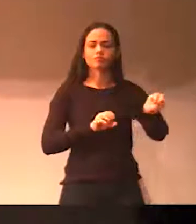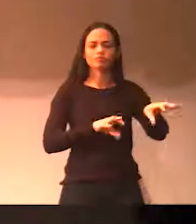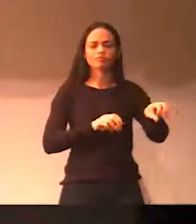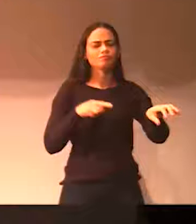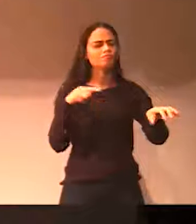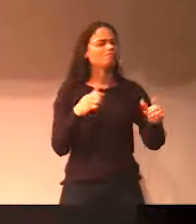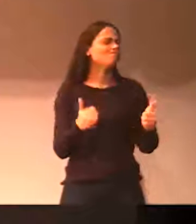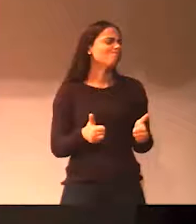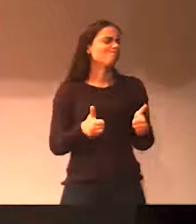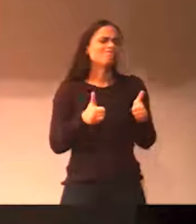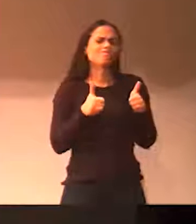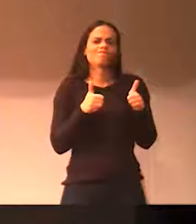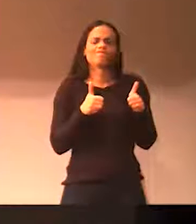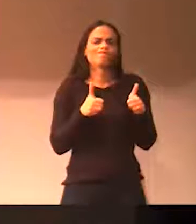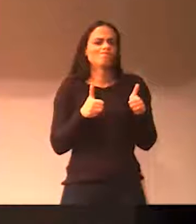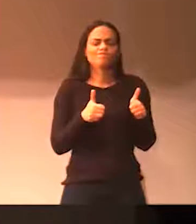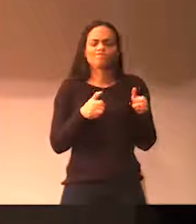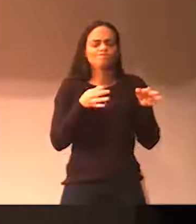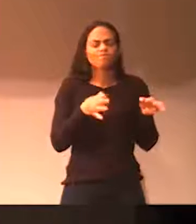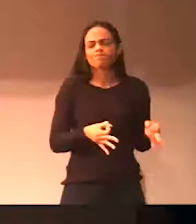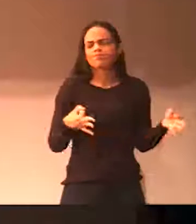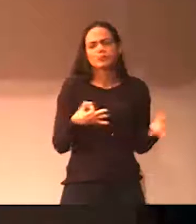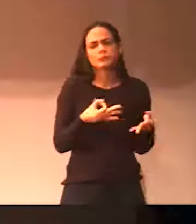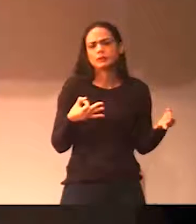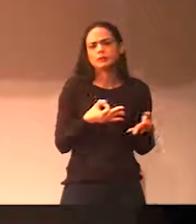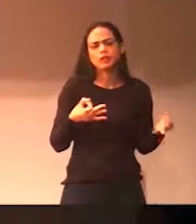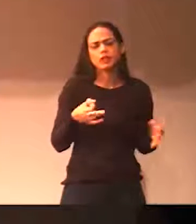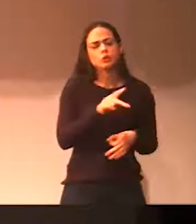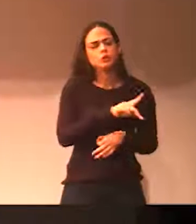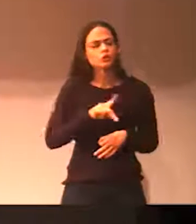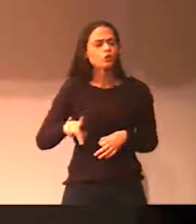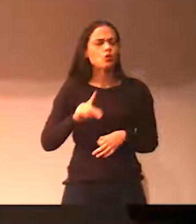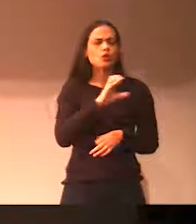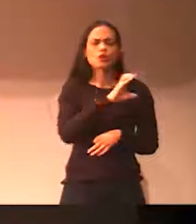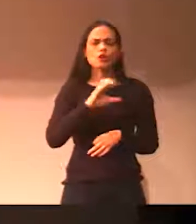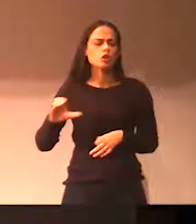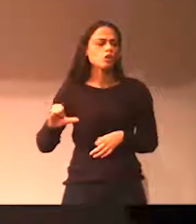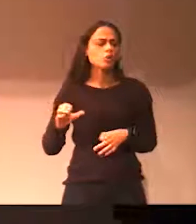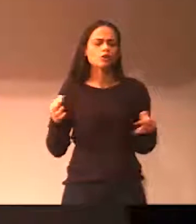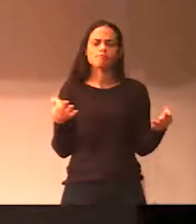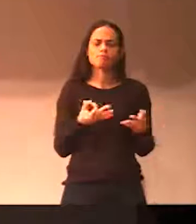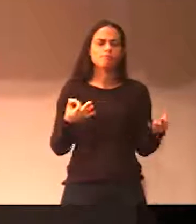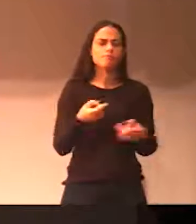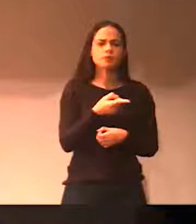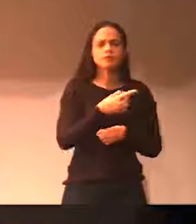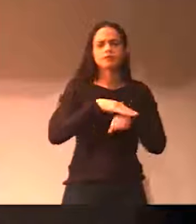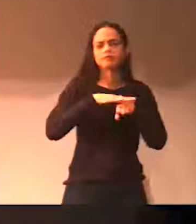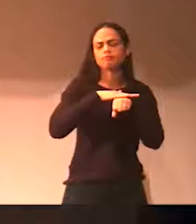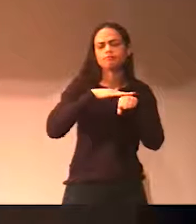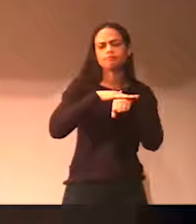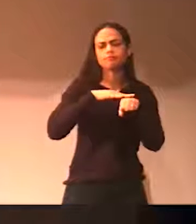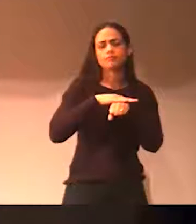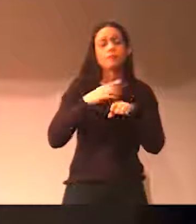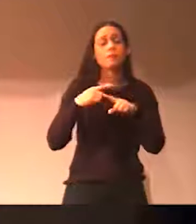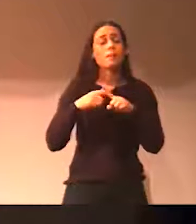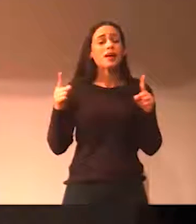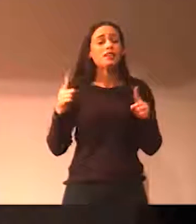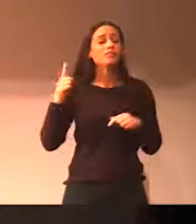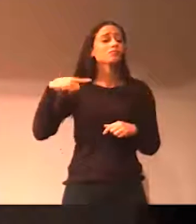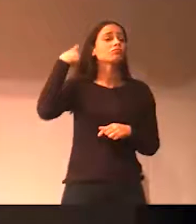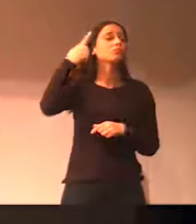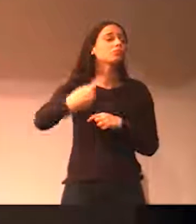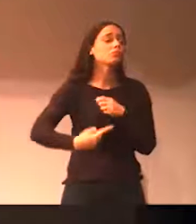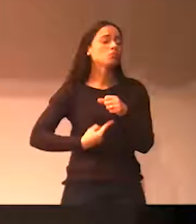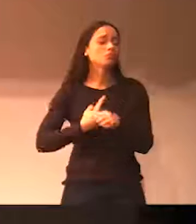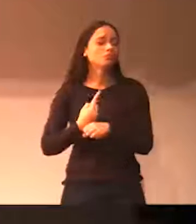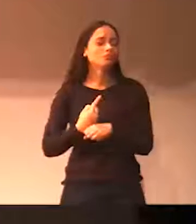comigo. Não tenho absolutamente nada para falar das coordenadoras, das professoras, da diretora e nem do secretário. Mas e o ano que vem? Ninguém parou para pensar nisso,